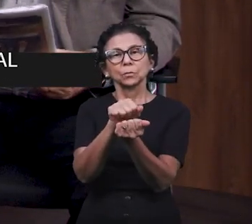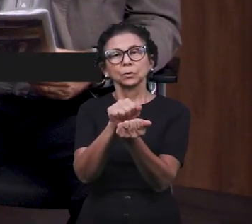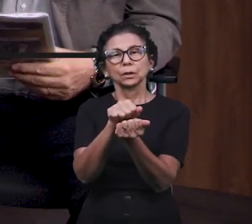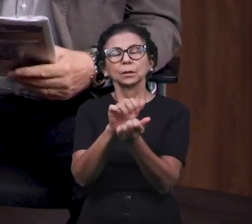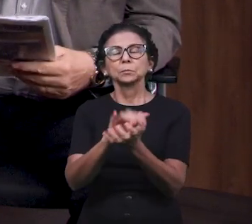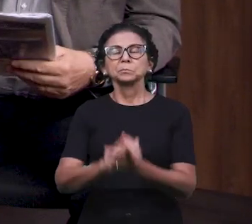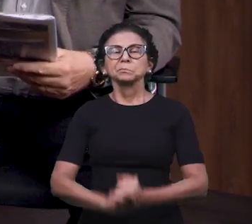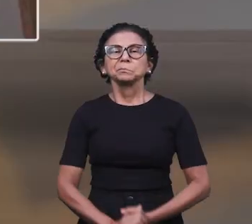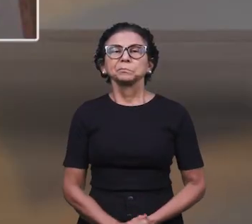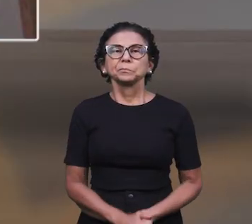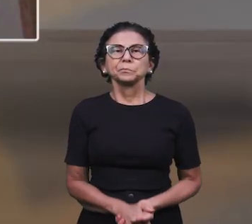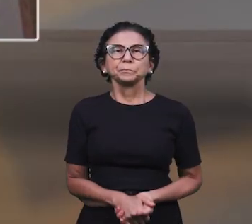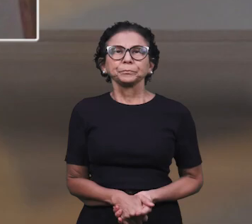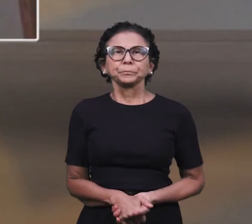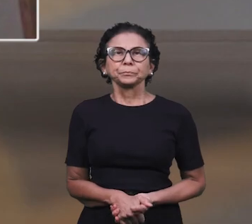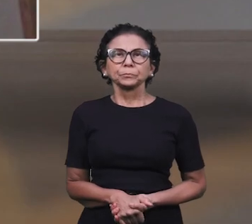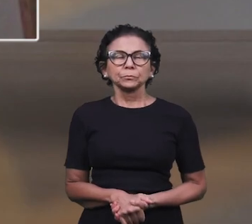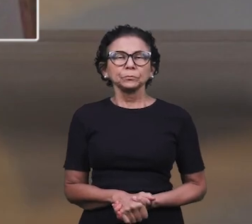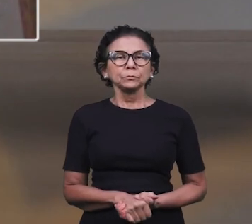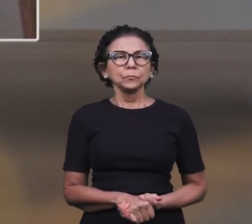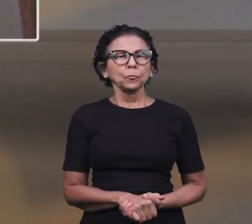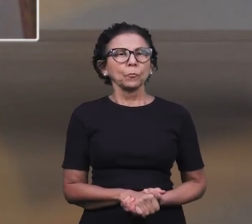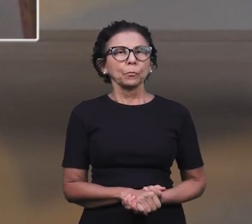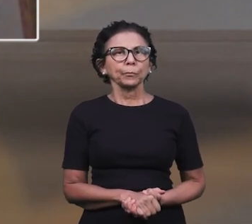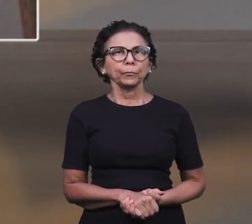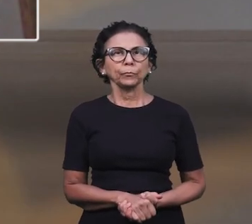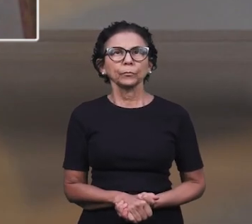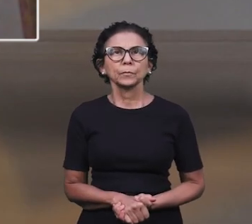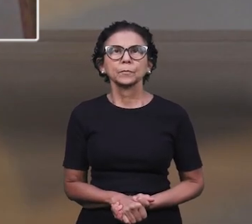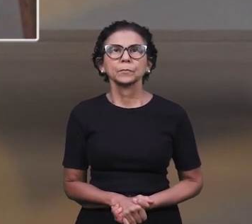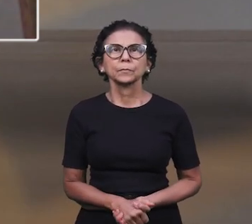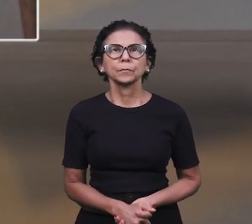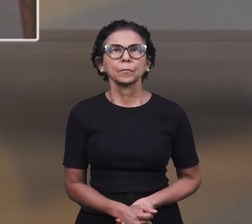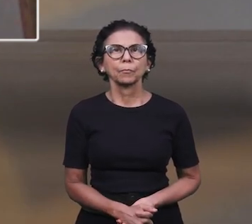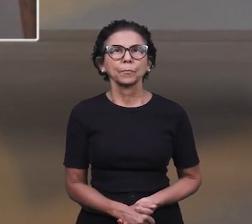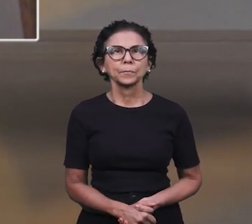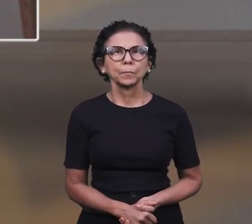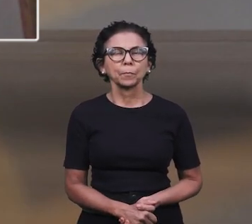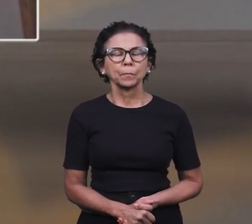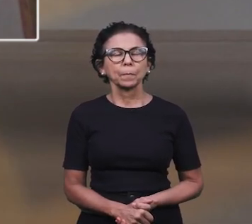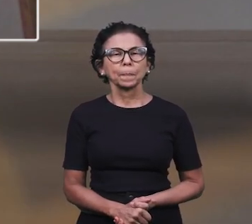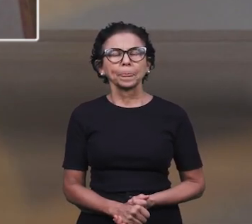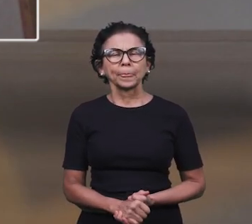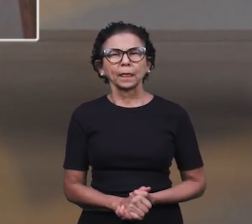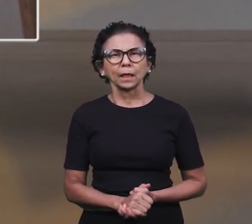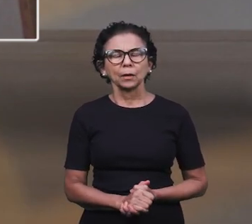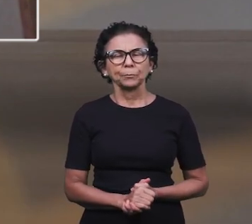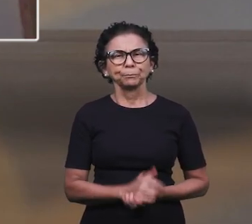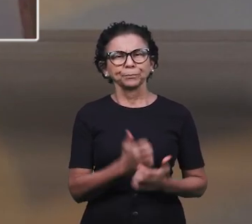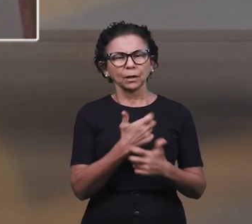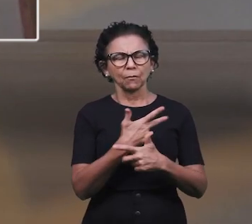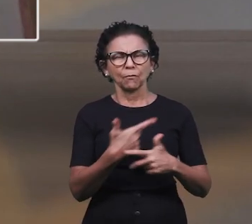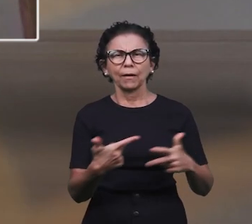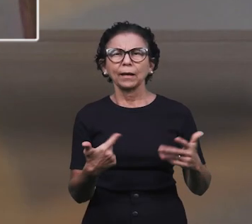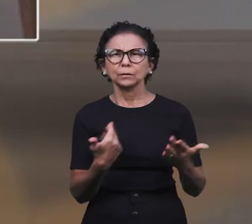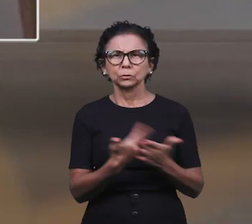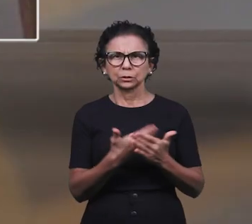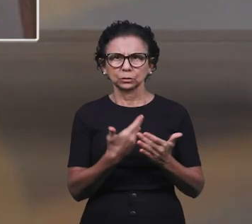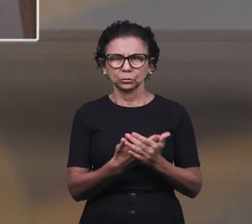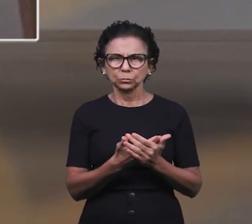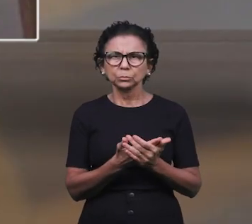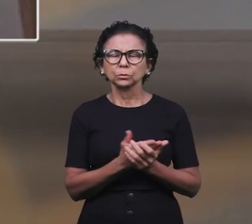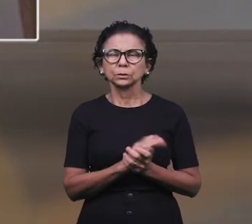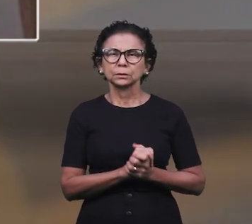Dentro do que encontramos vários órgãos que fazem os estudos, e aqui no Brasil